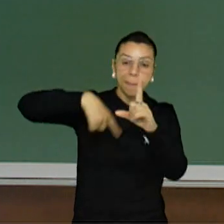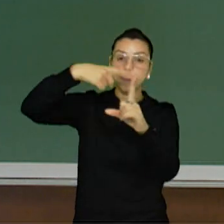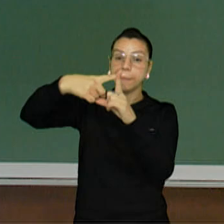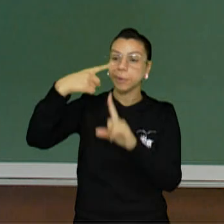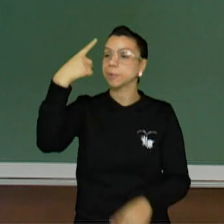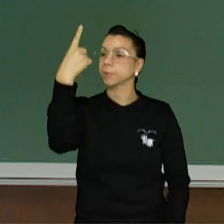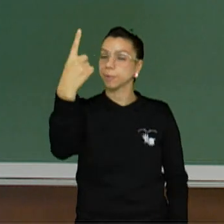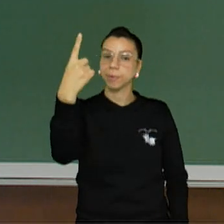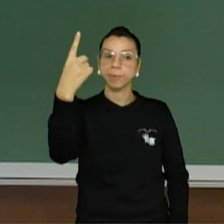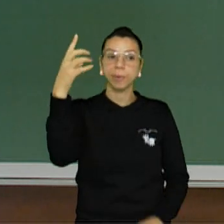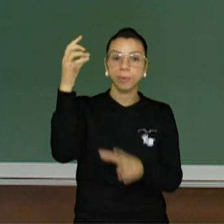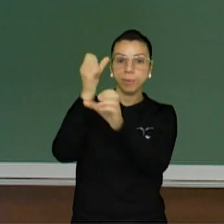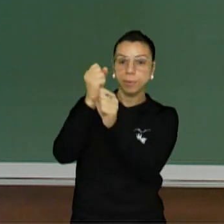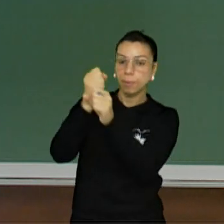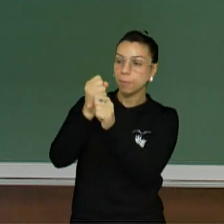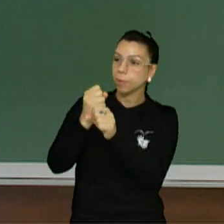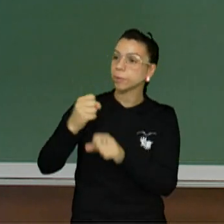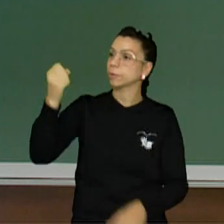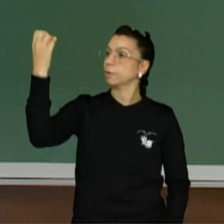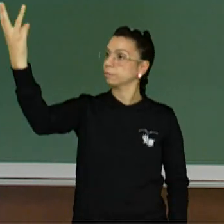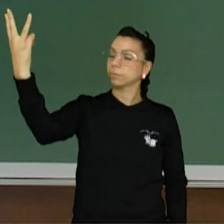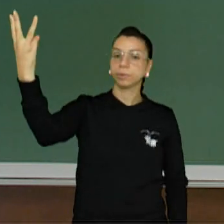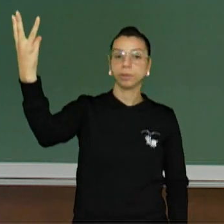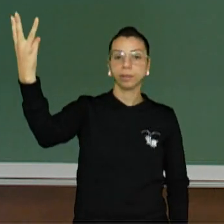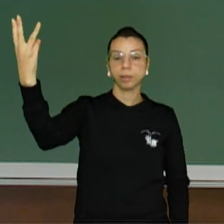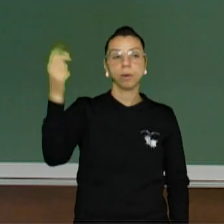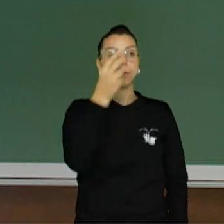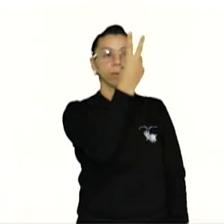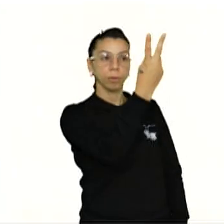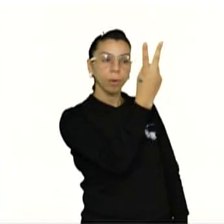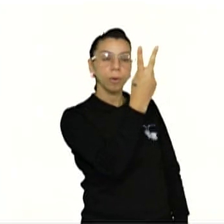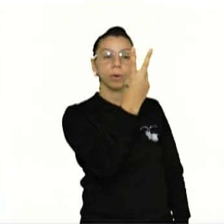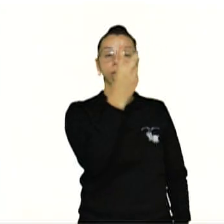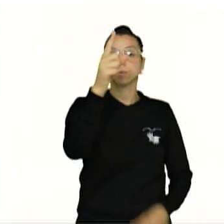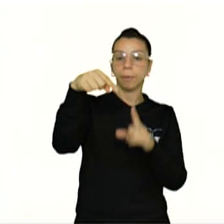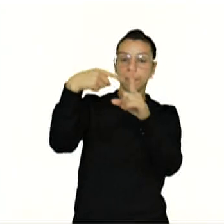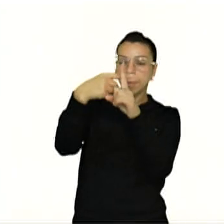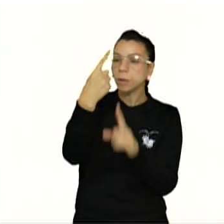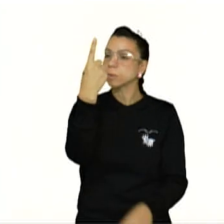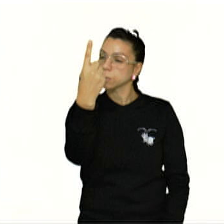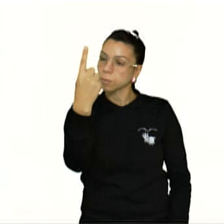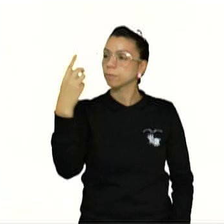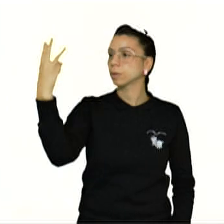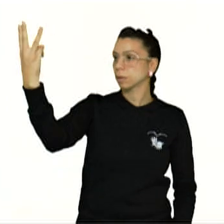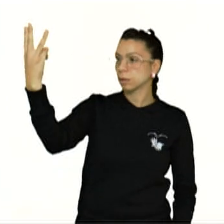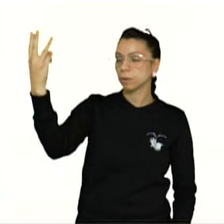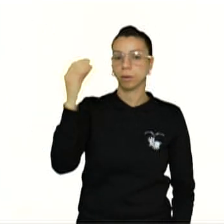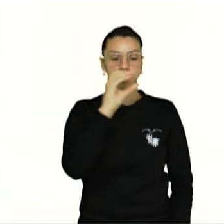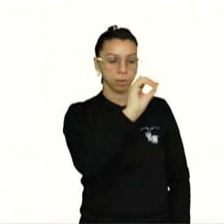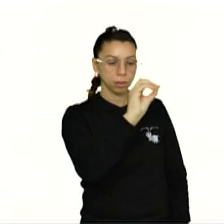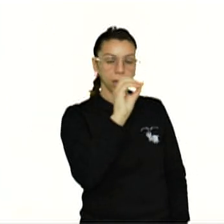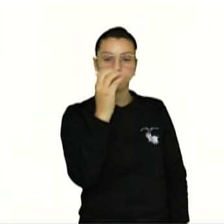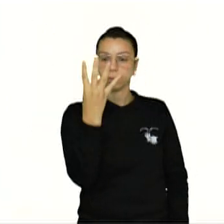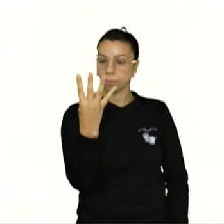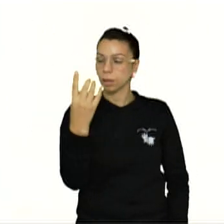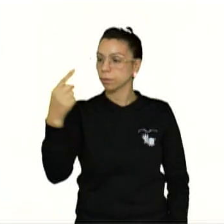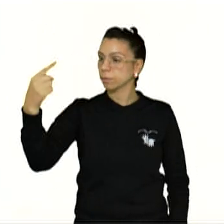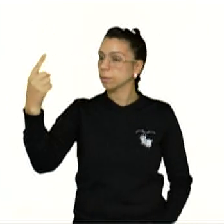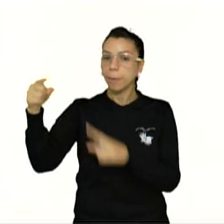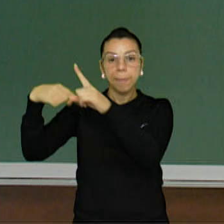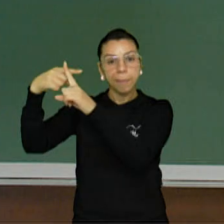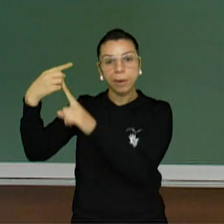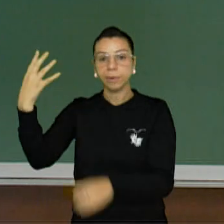1, somando, dá essa coluna aqui, gente. Olha lá, 2 mais 1, 3. 0 com 4 mais